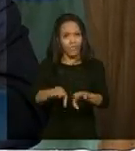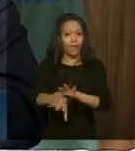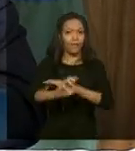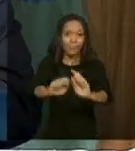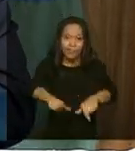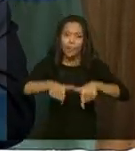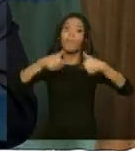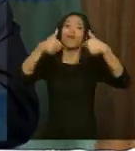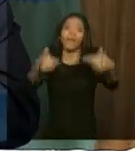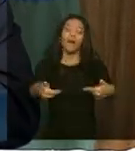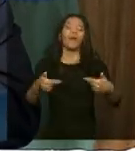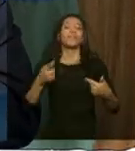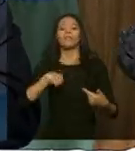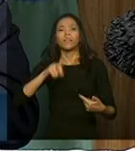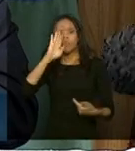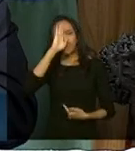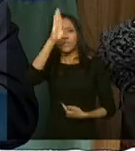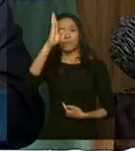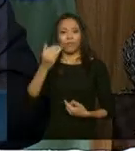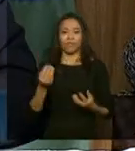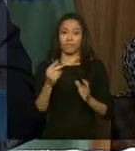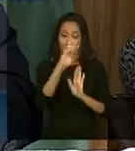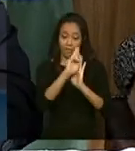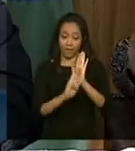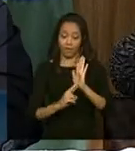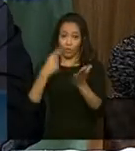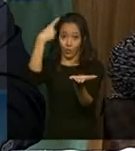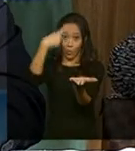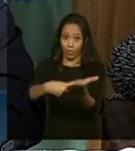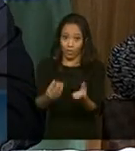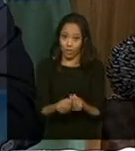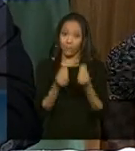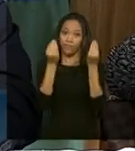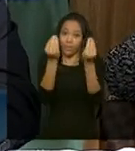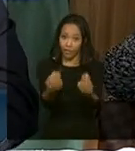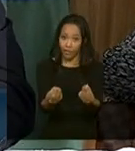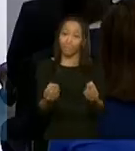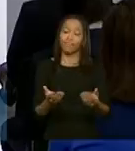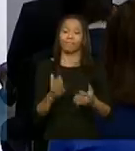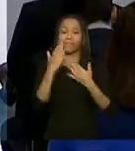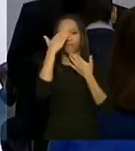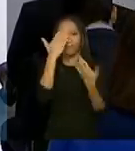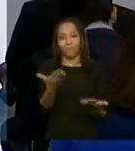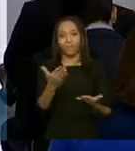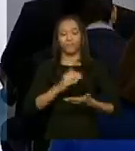e é prioridade absoluta do governo entregar esse pacto pela competitividade do Brasil. Muito obrigado.